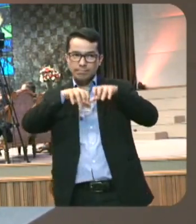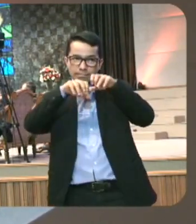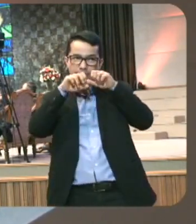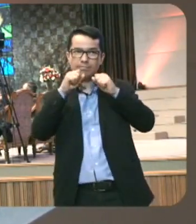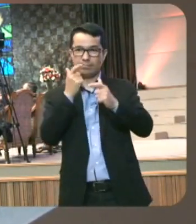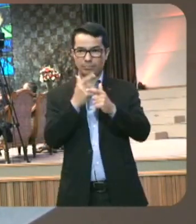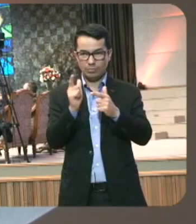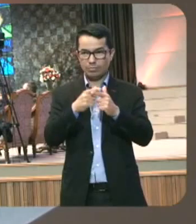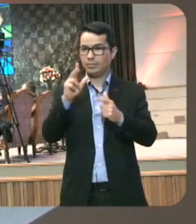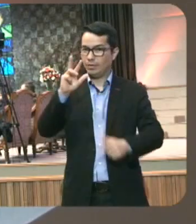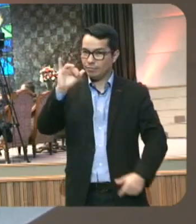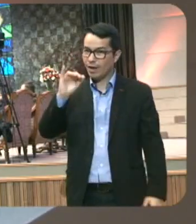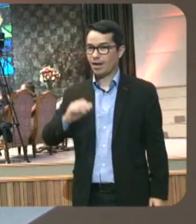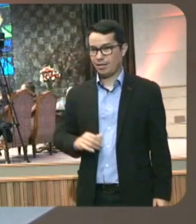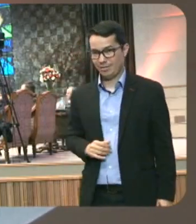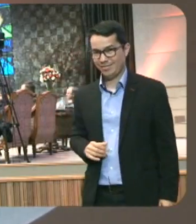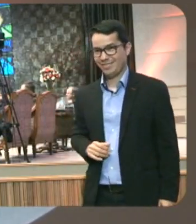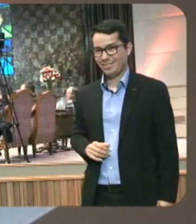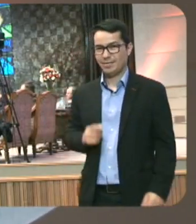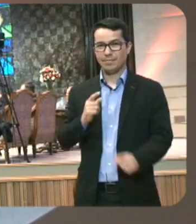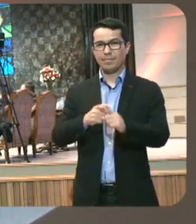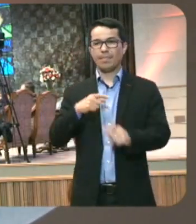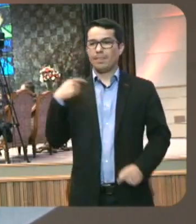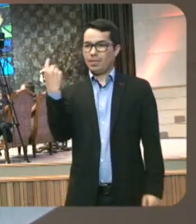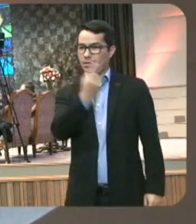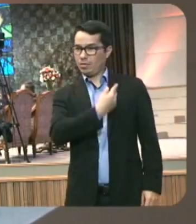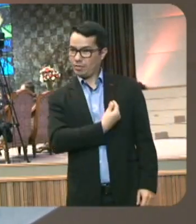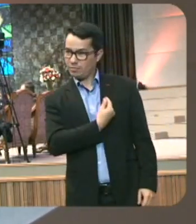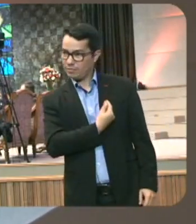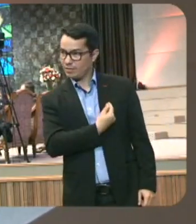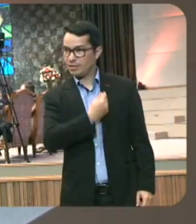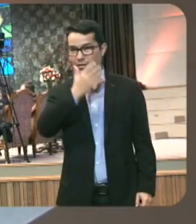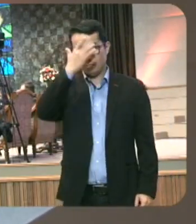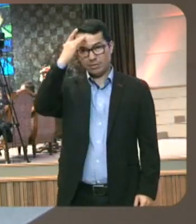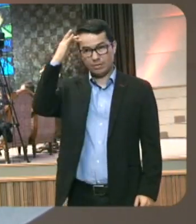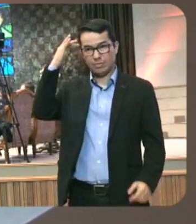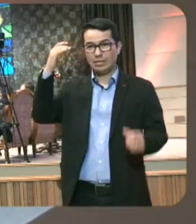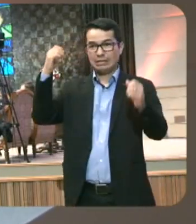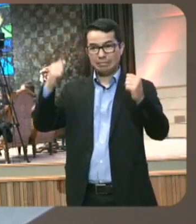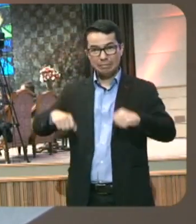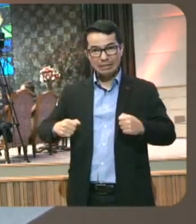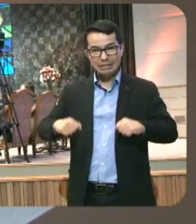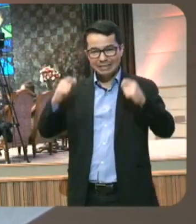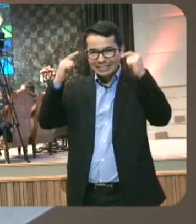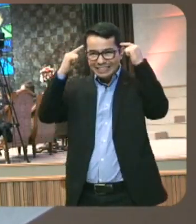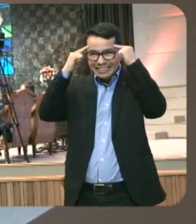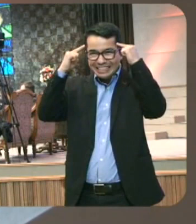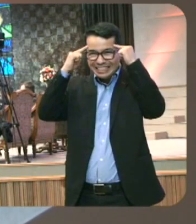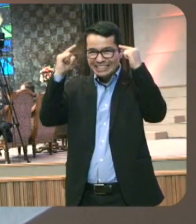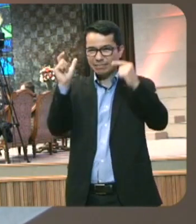é assim que nós vivemos. Nós somos pessoas que honram a palavra,